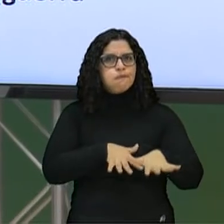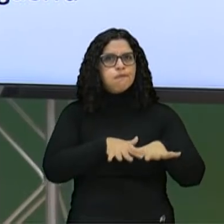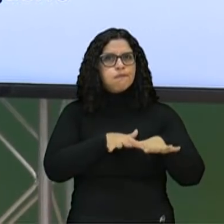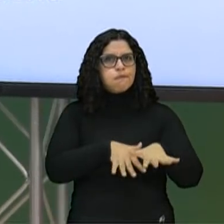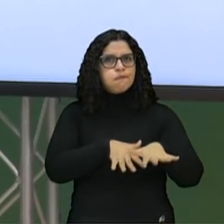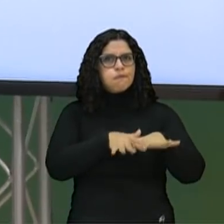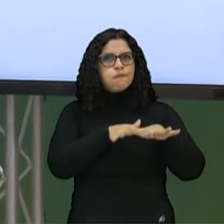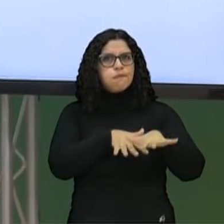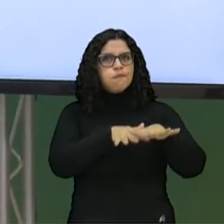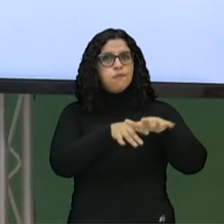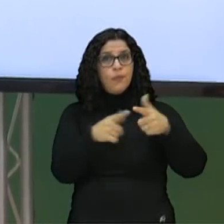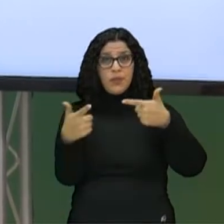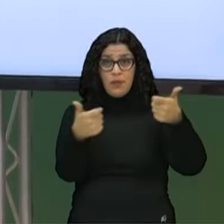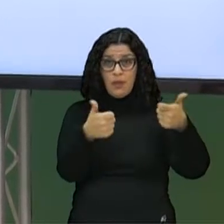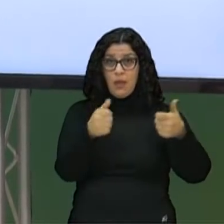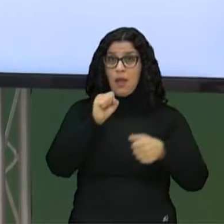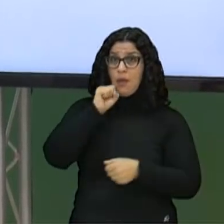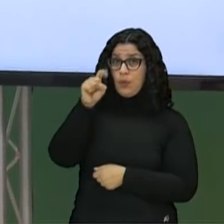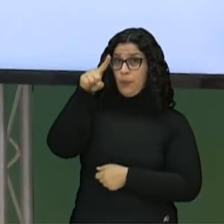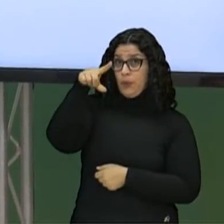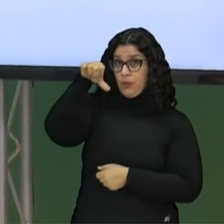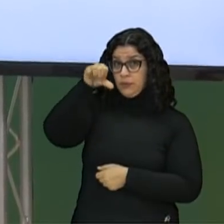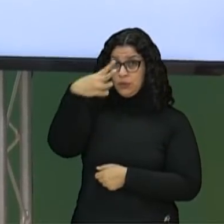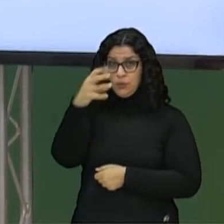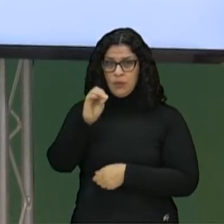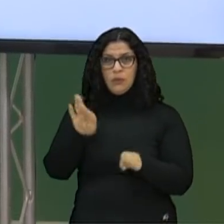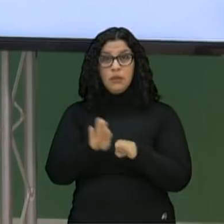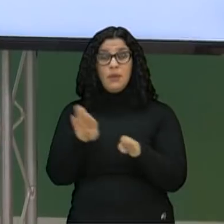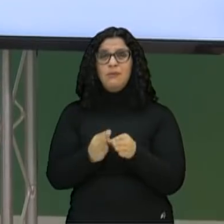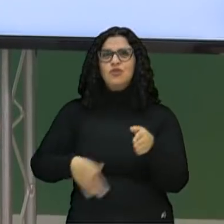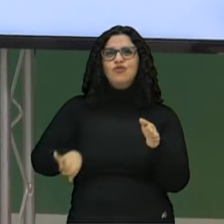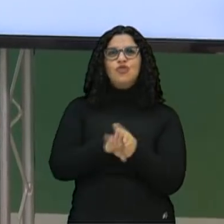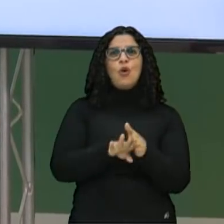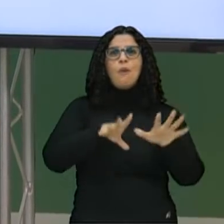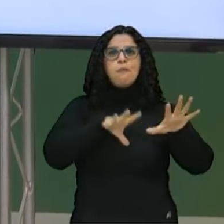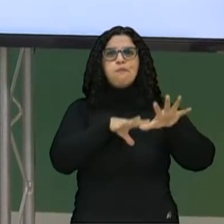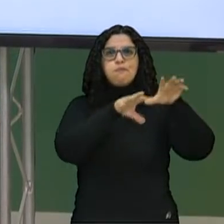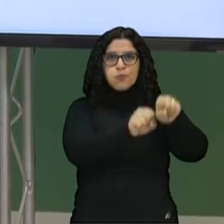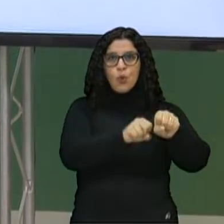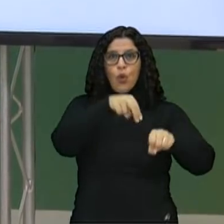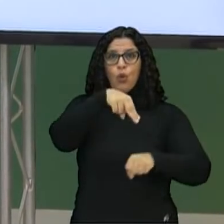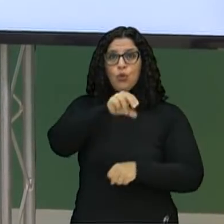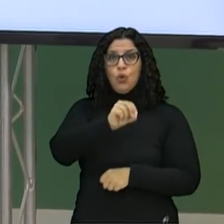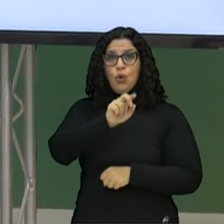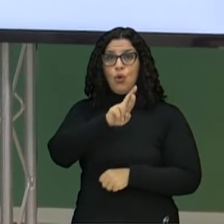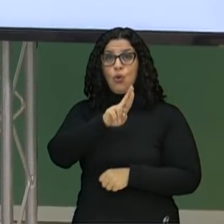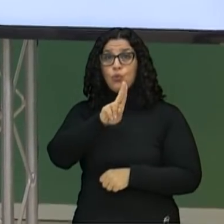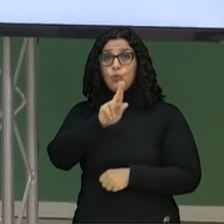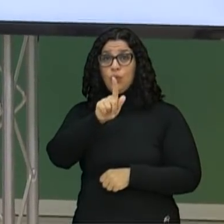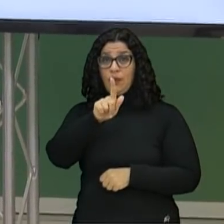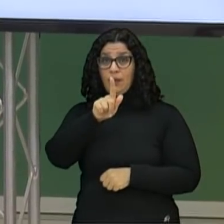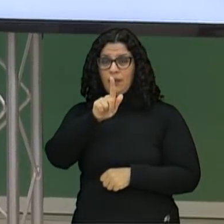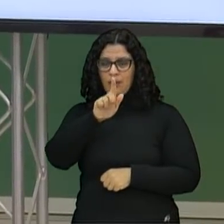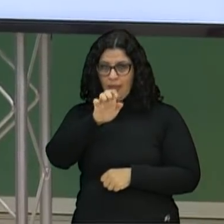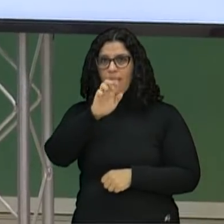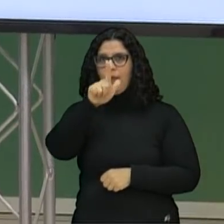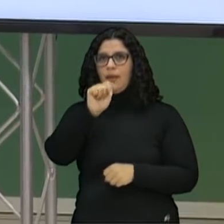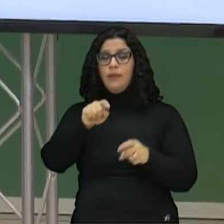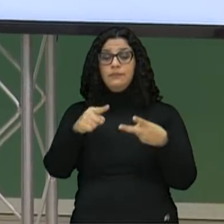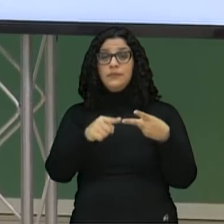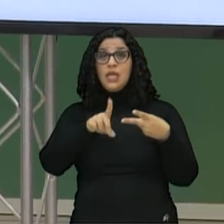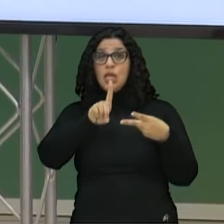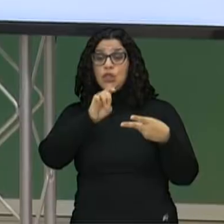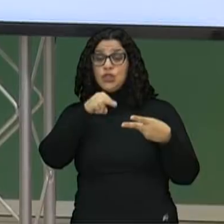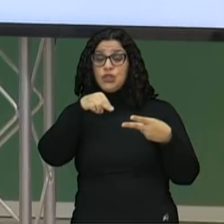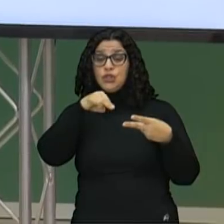guerra. Abril de 40, ocupação da Noruega e da Dinamarca para controlar o Mar do Norte. Calma,